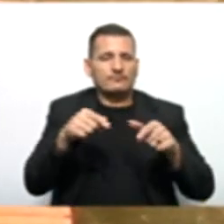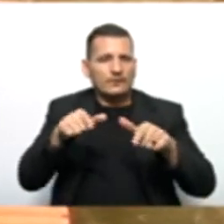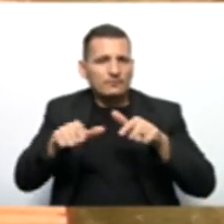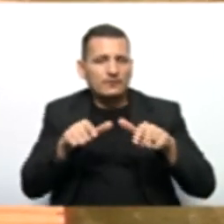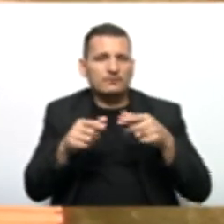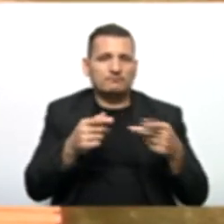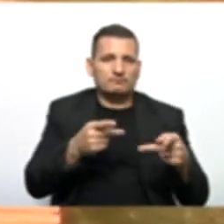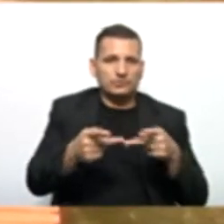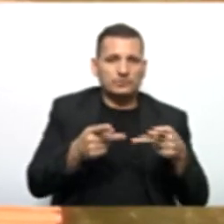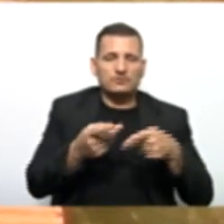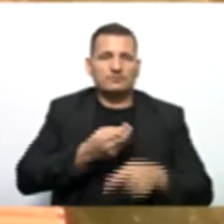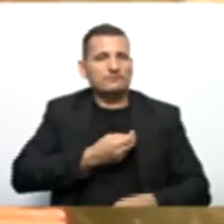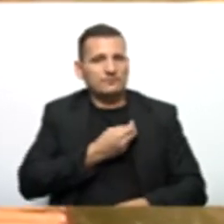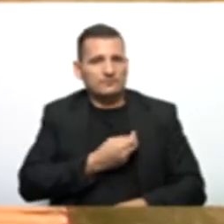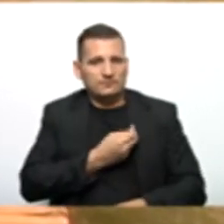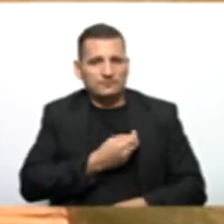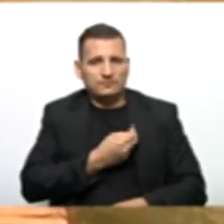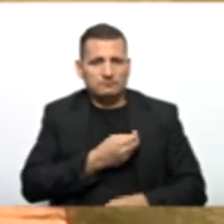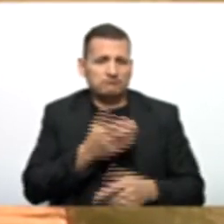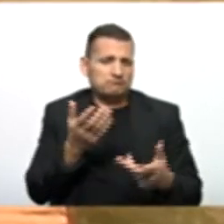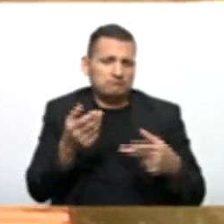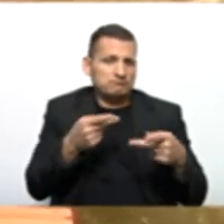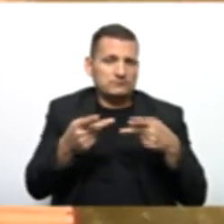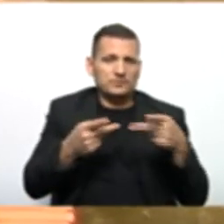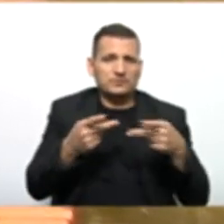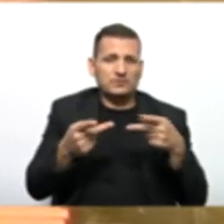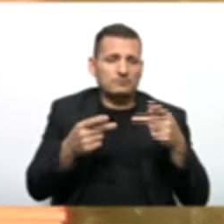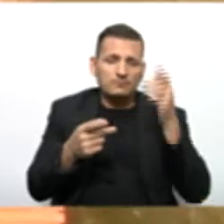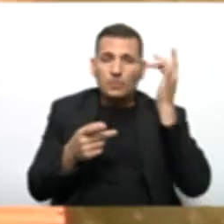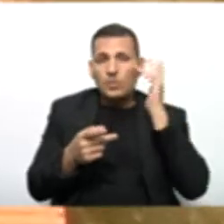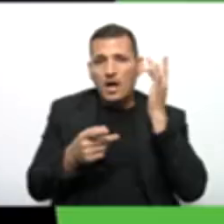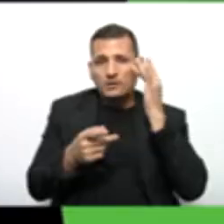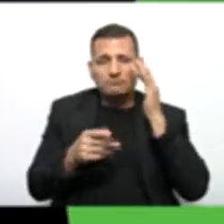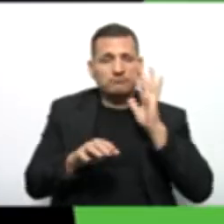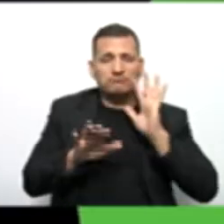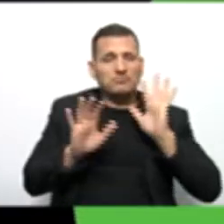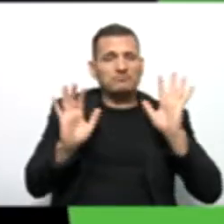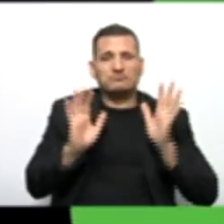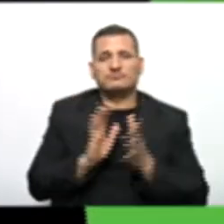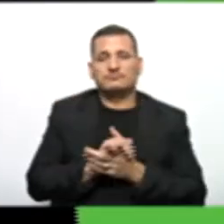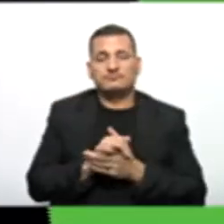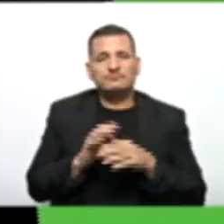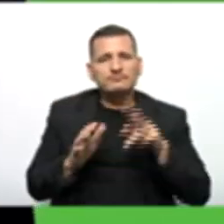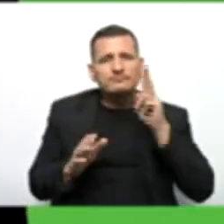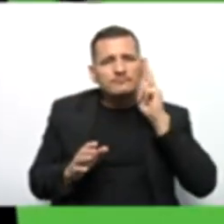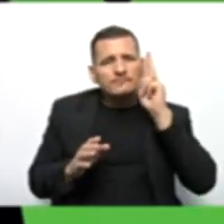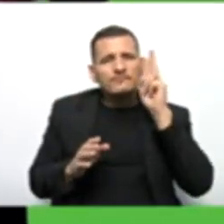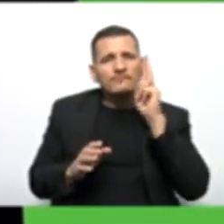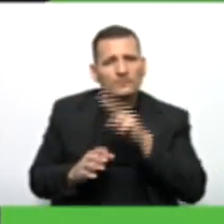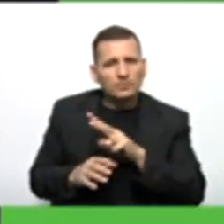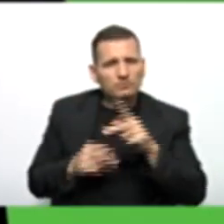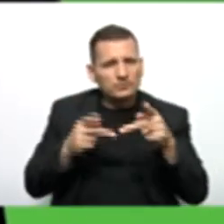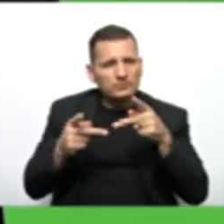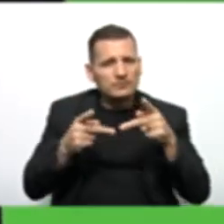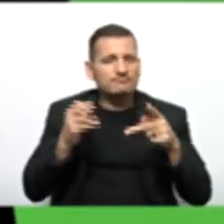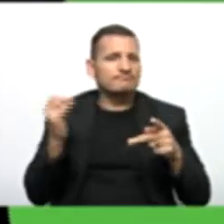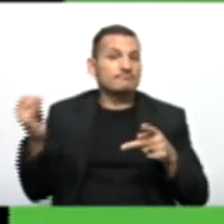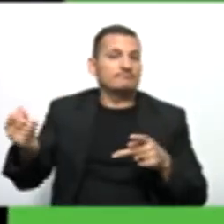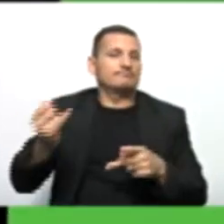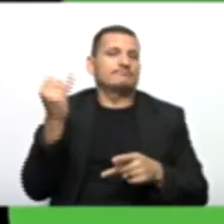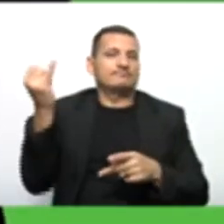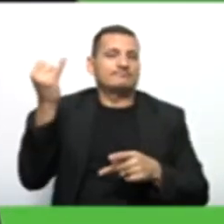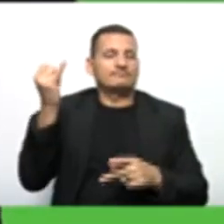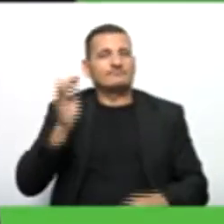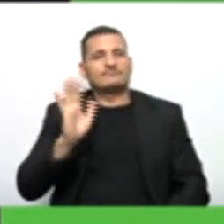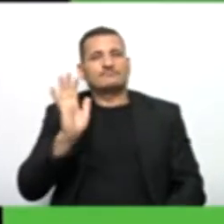vida mesmo. Acho que projeto, no meu ponto de vista, é isso. Viram como um projeto é super importante?